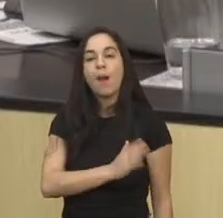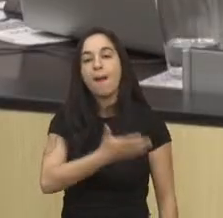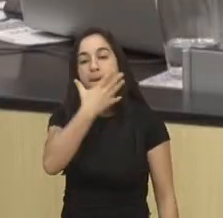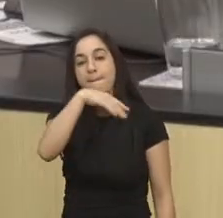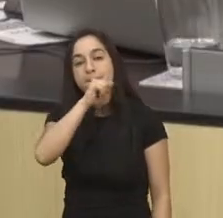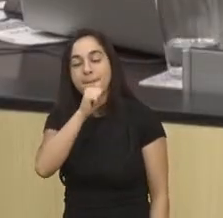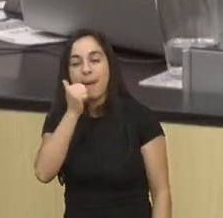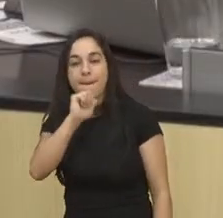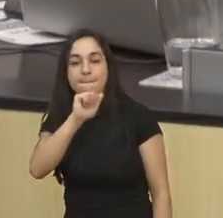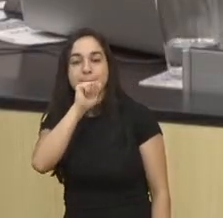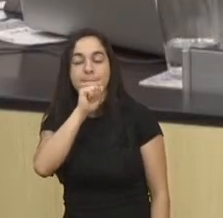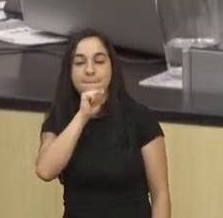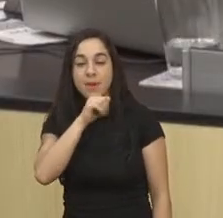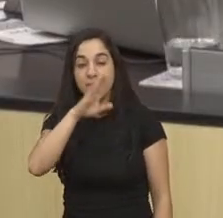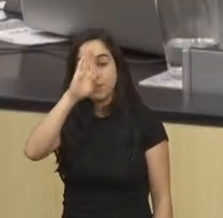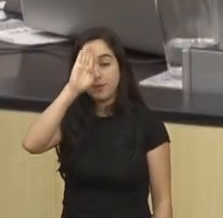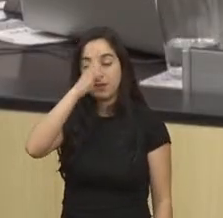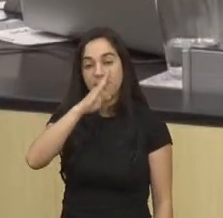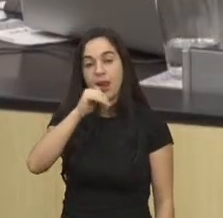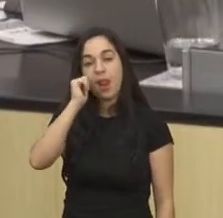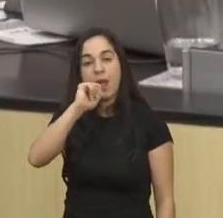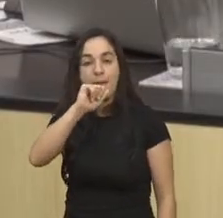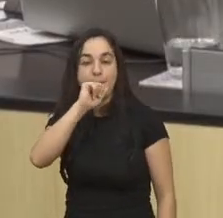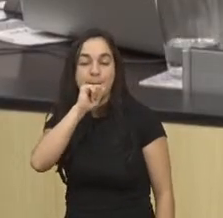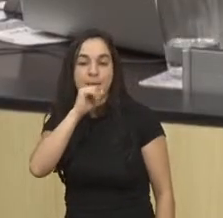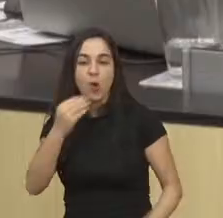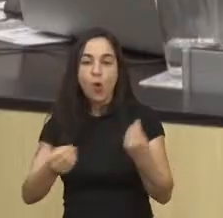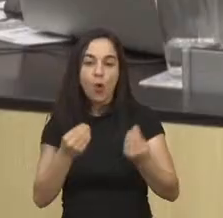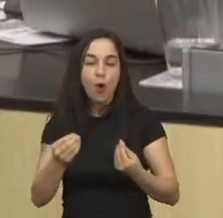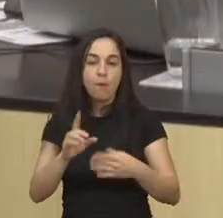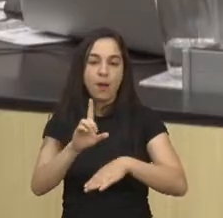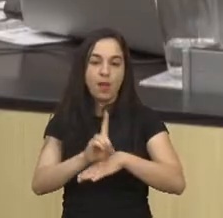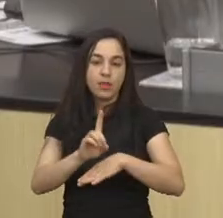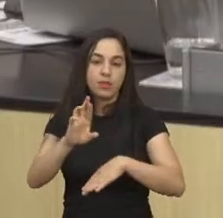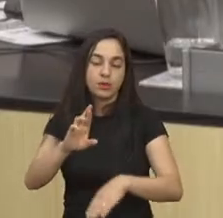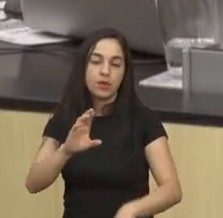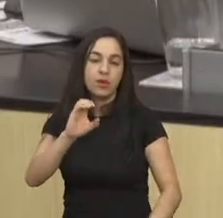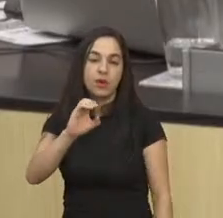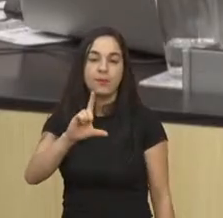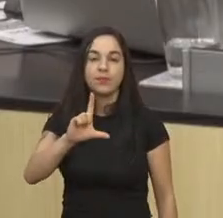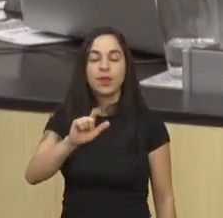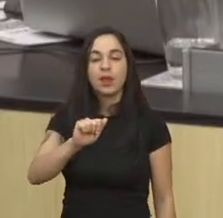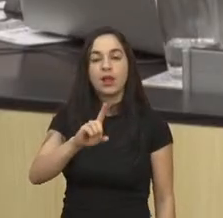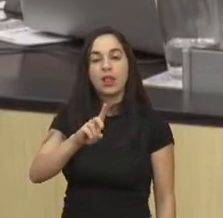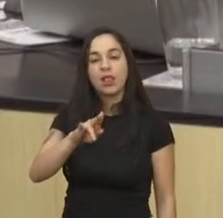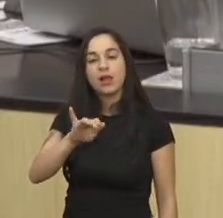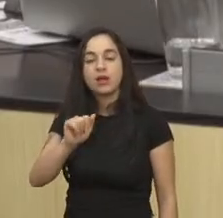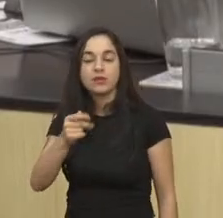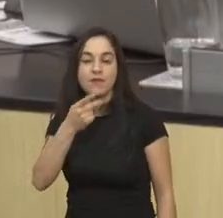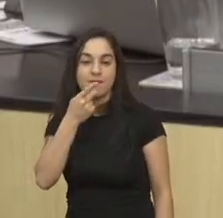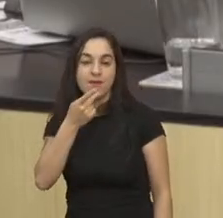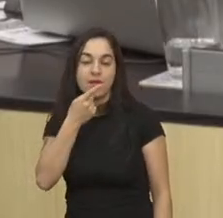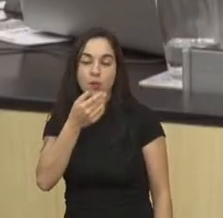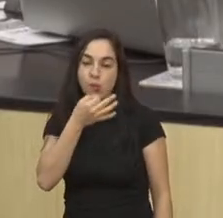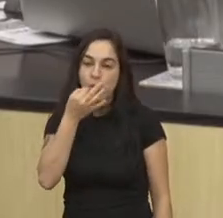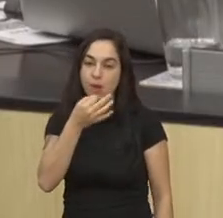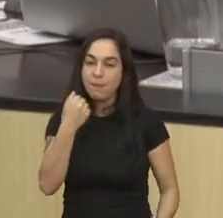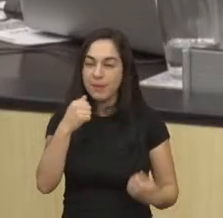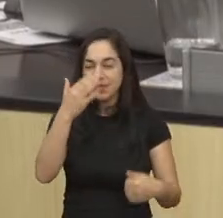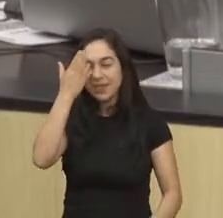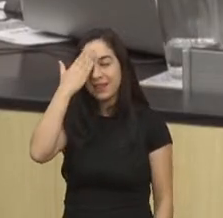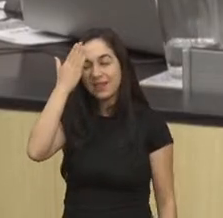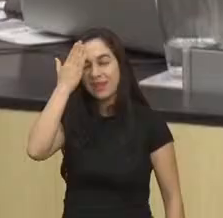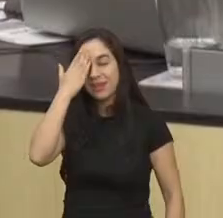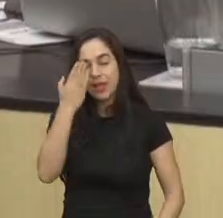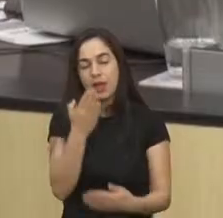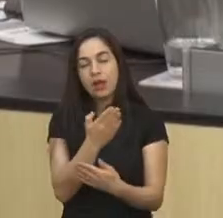no coração principalmente da mãe, como bem a doutora Cláudia colocou aqui, que precisa entender todo esse luto. Às